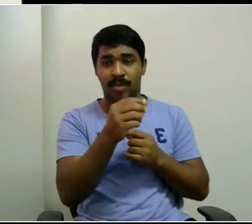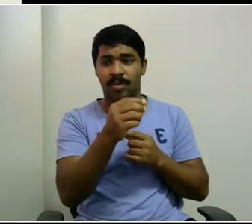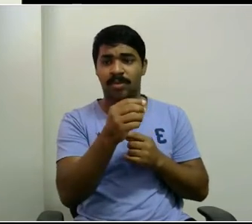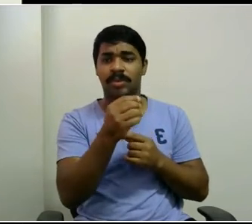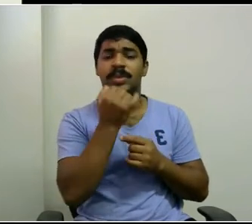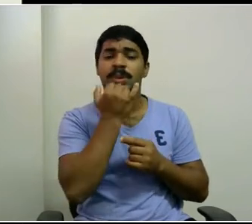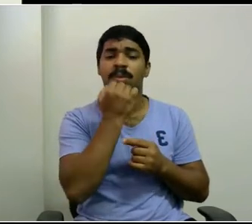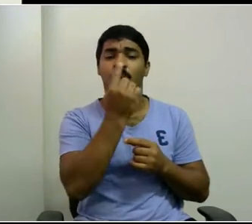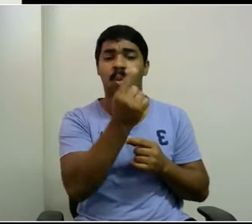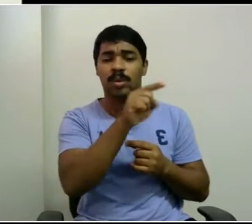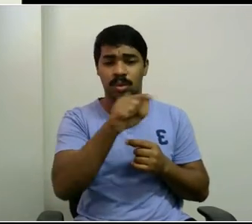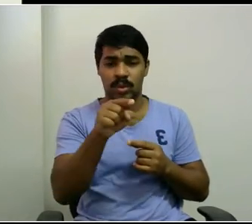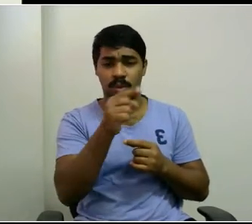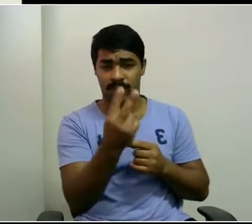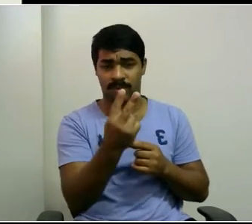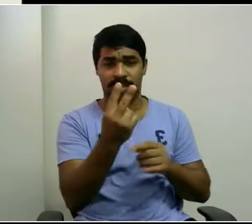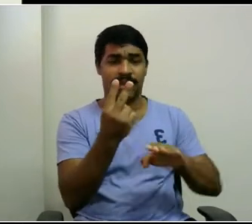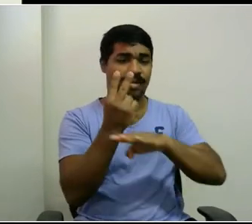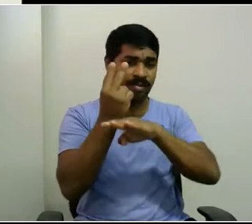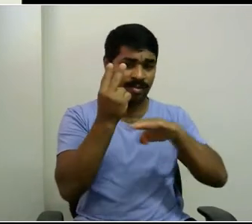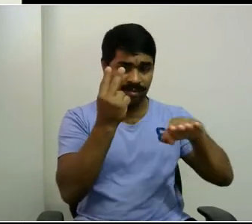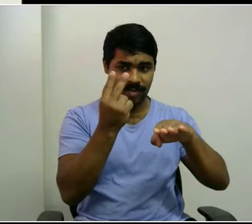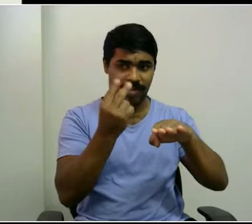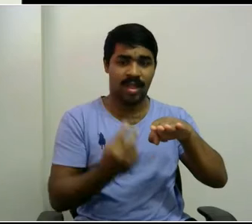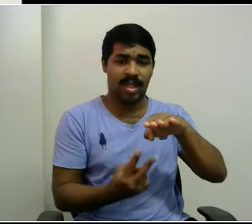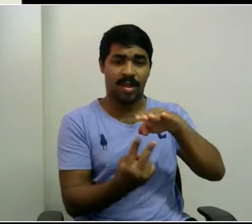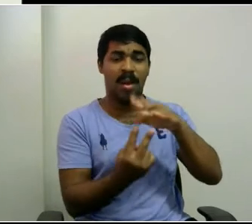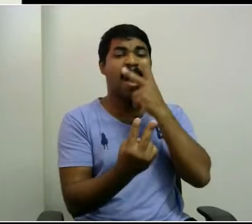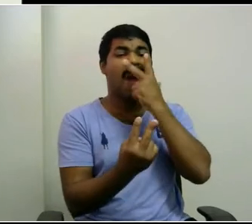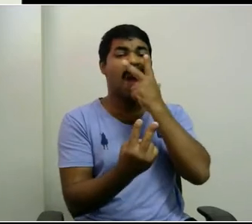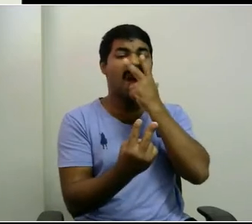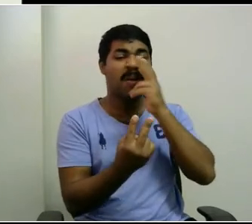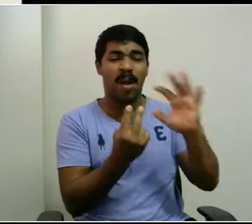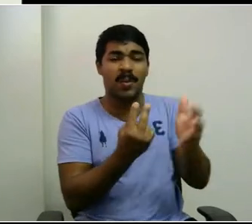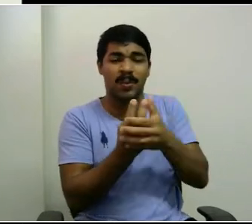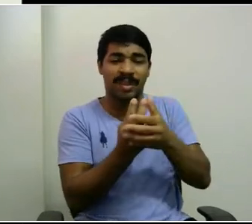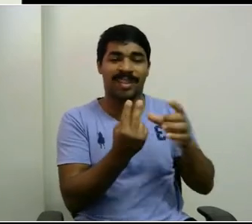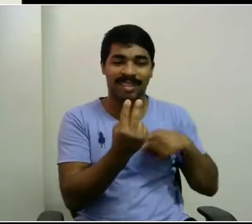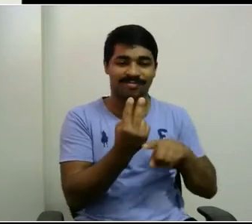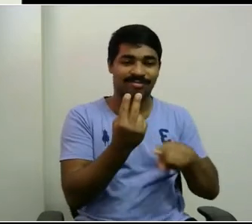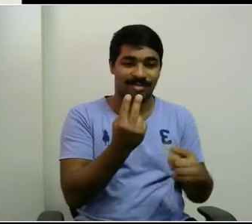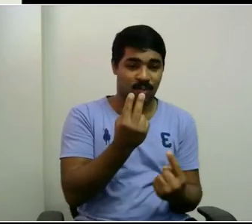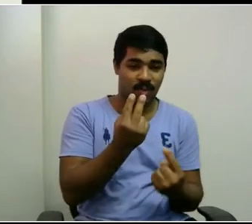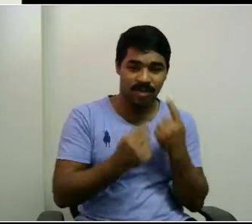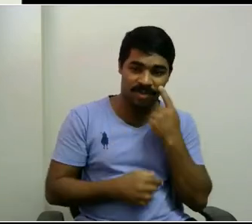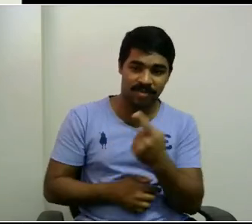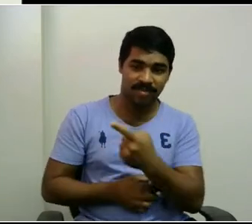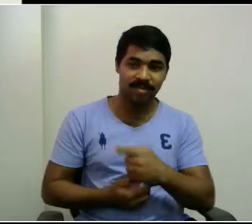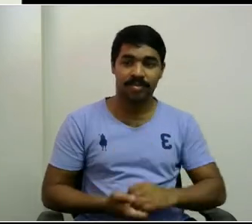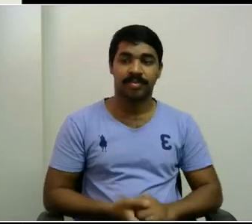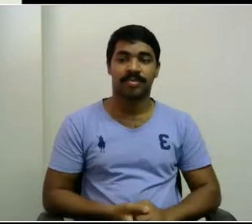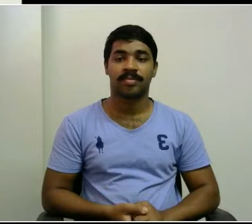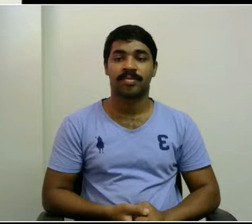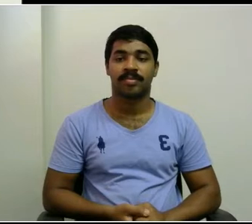primeira, a fração de cima, e vai multiplicar invertendo a segunda. Então, 1